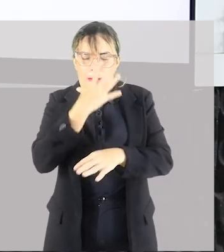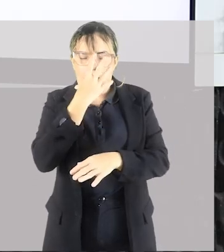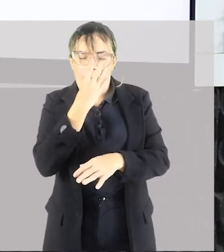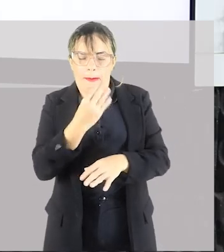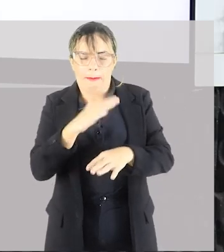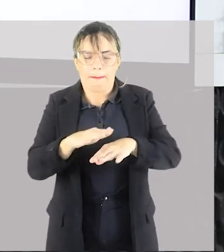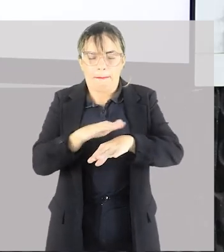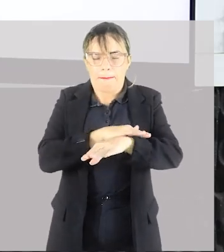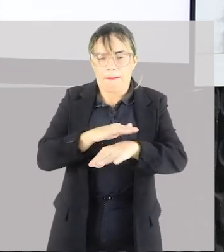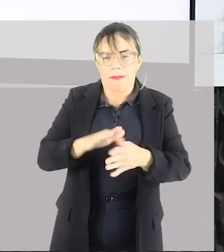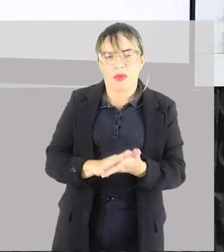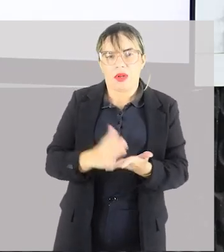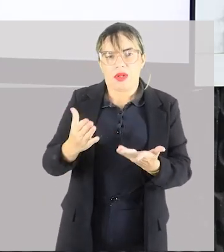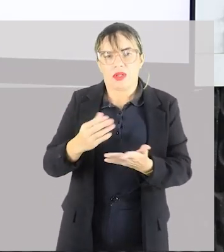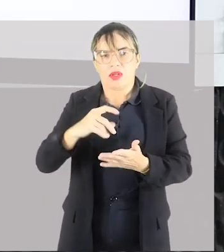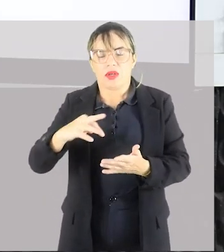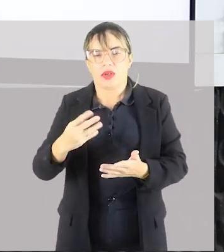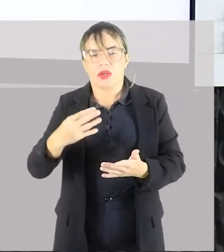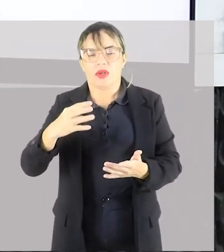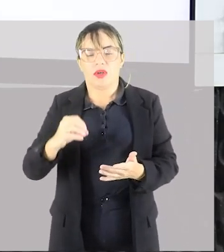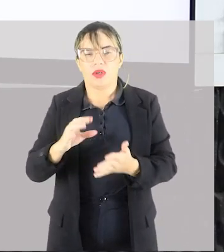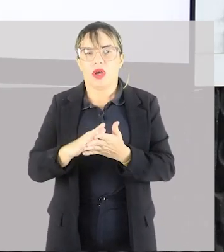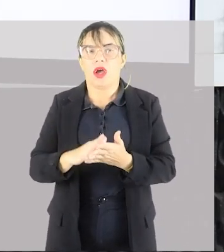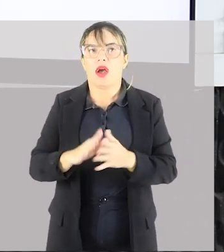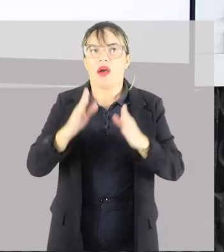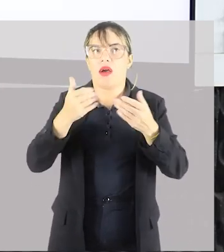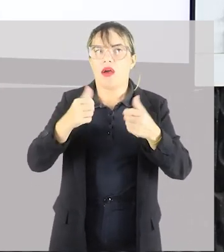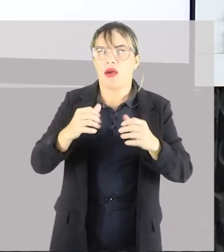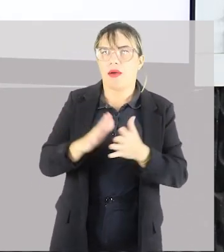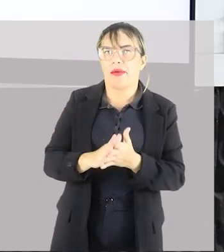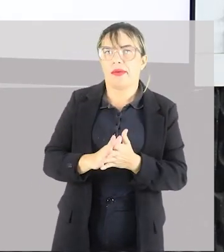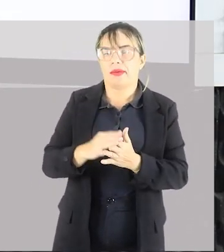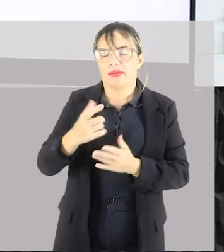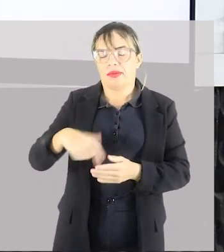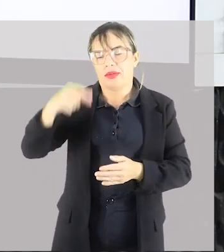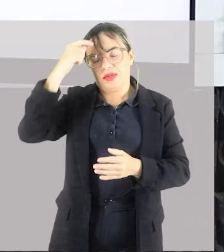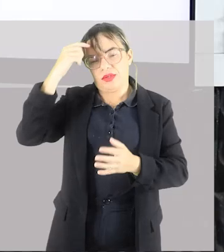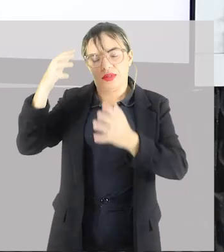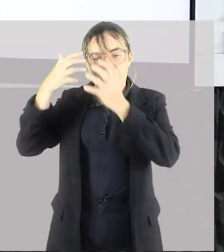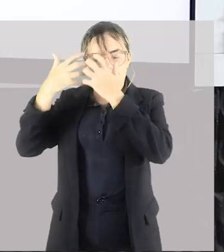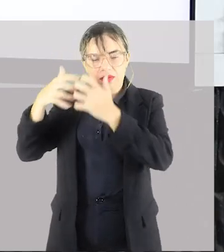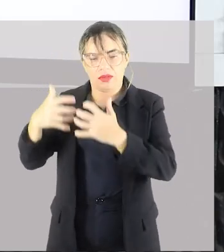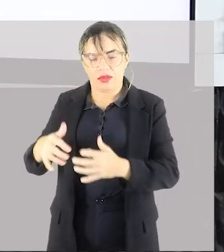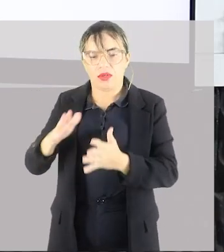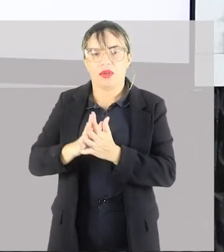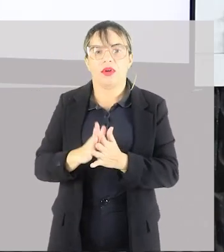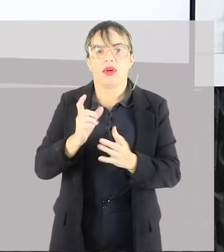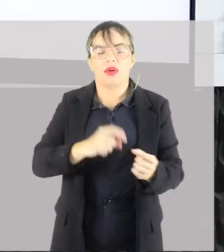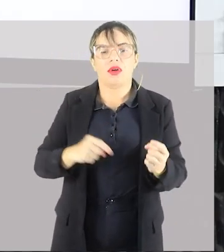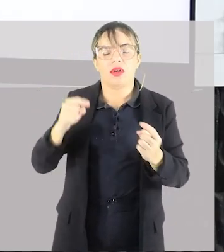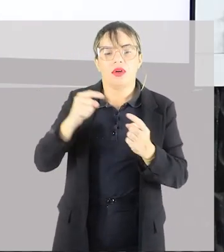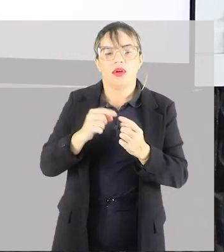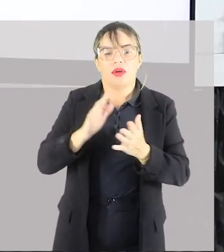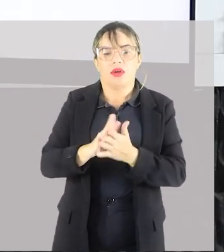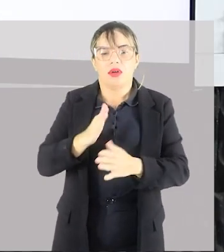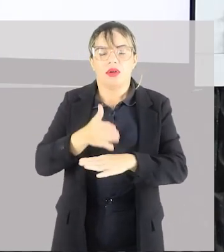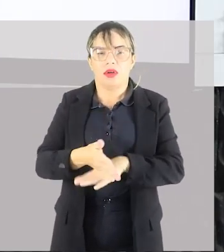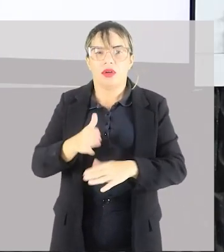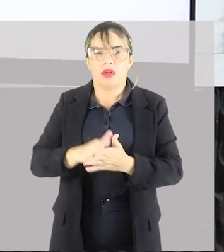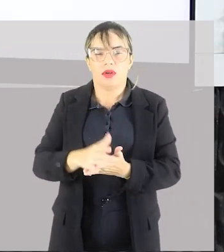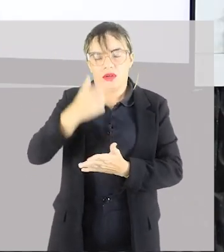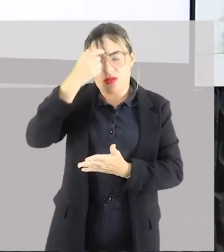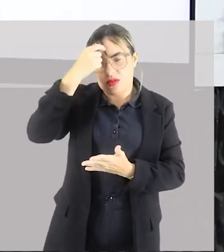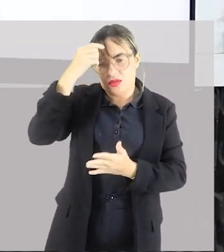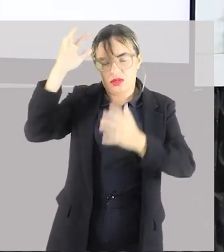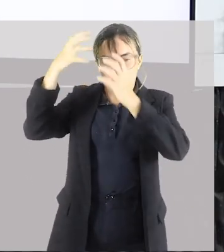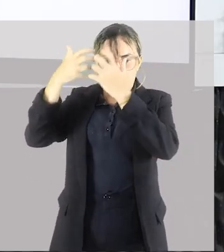cordeiro. Eita caramba, eu começo a avaliar e pensar em outras possibilidades. Esse é o objetivo da instalação, pensar fora da